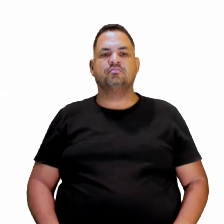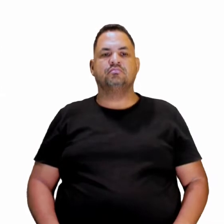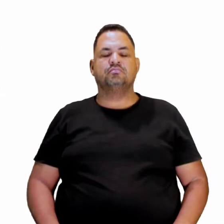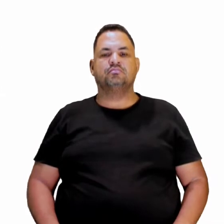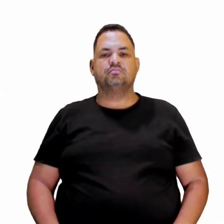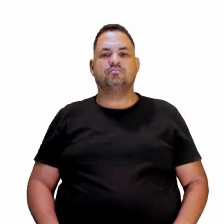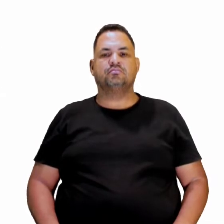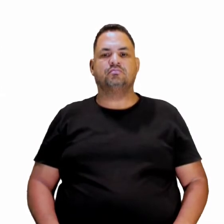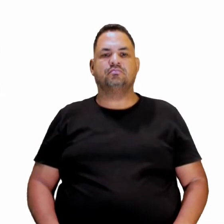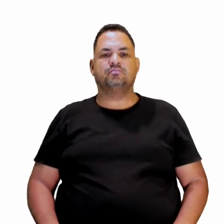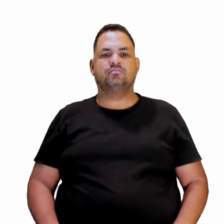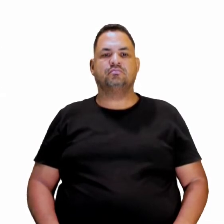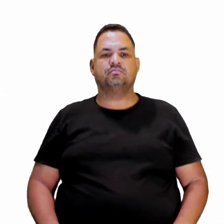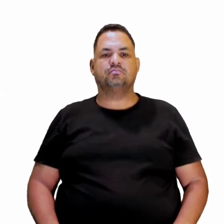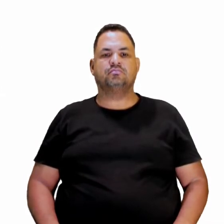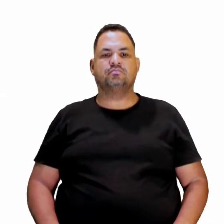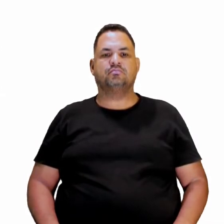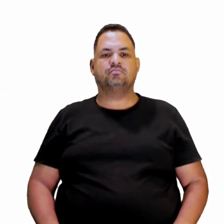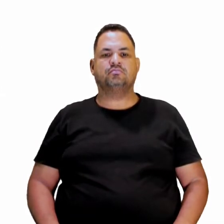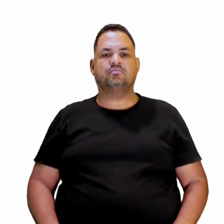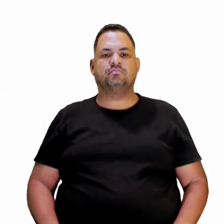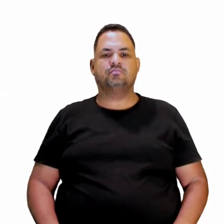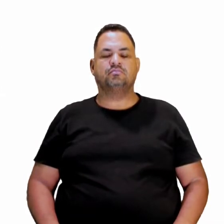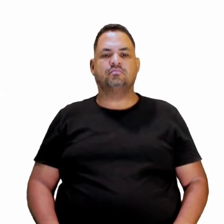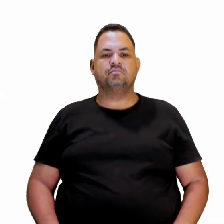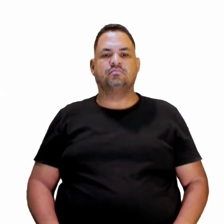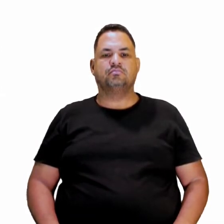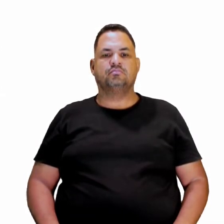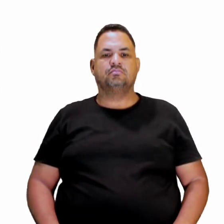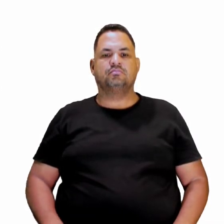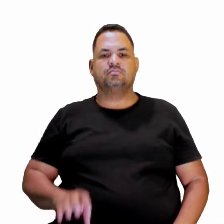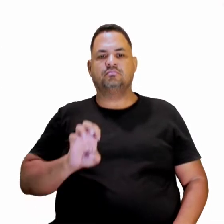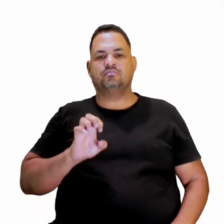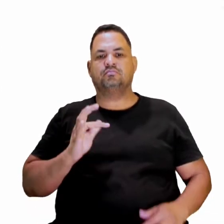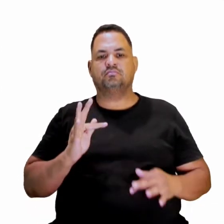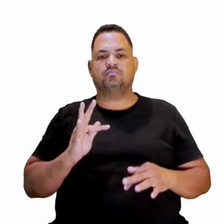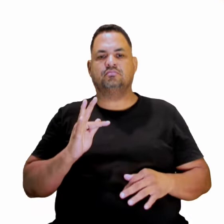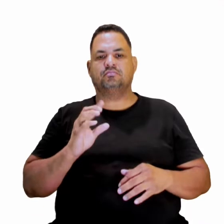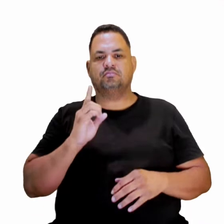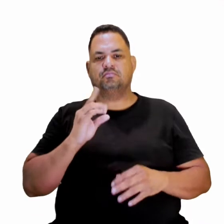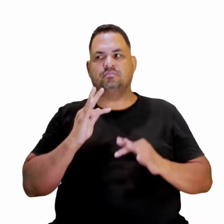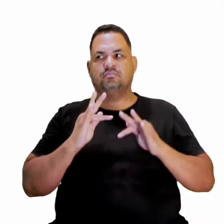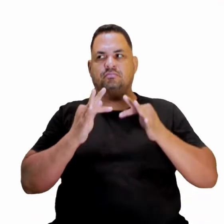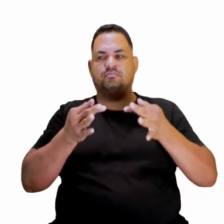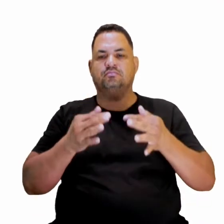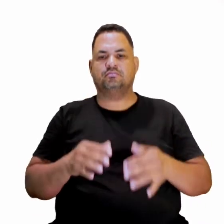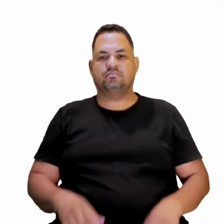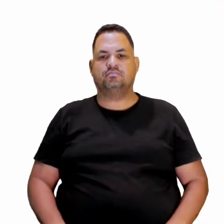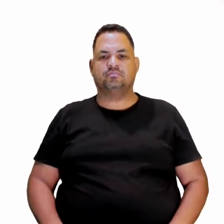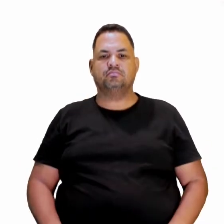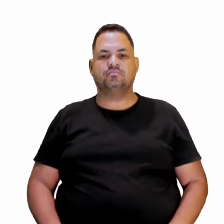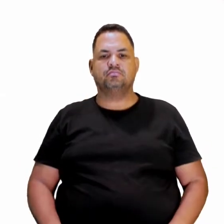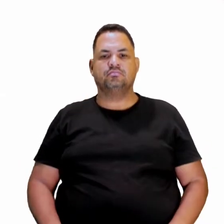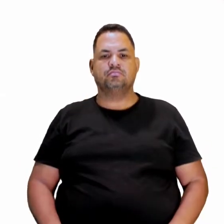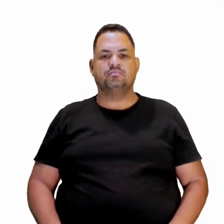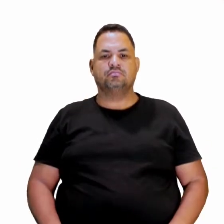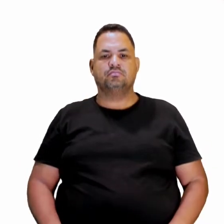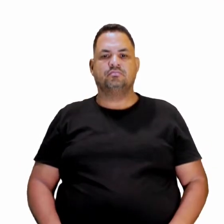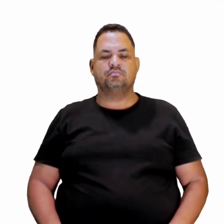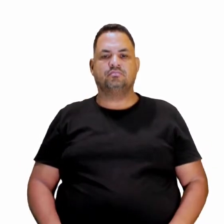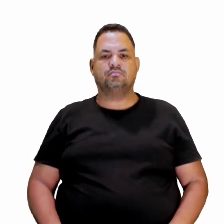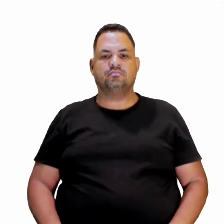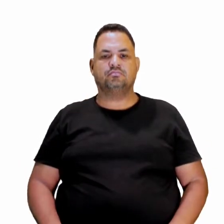they played. A mesma coisa. O ED no fim. Like it. He